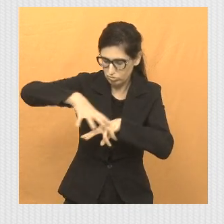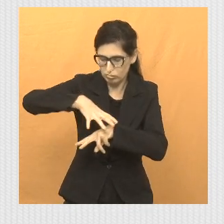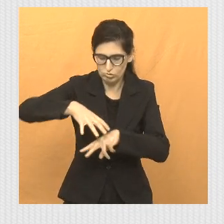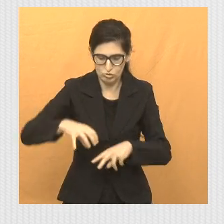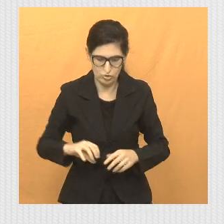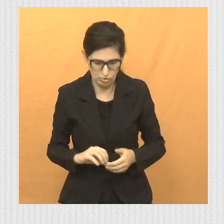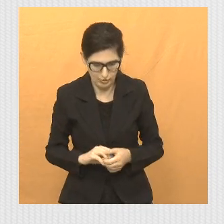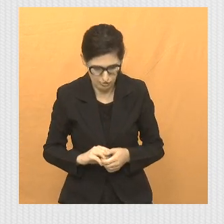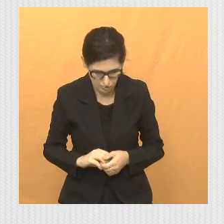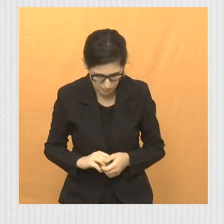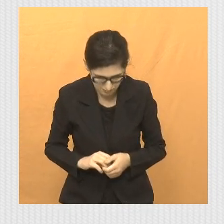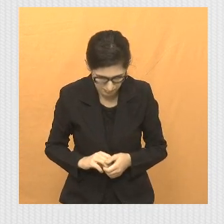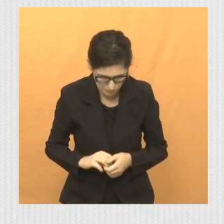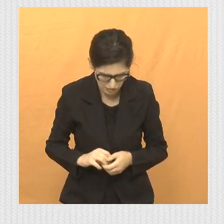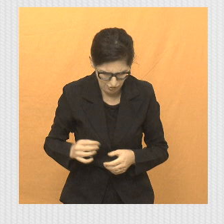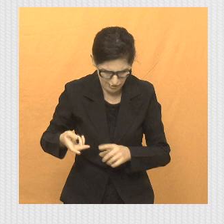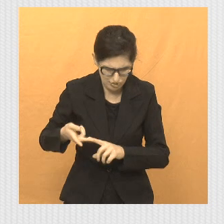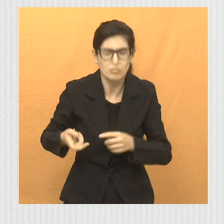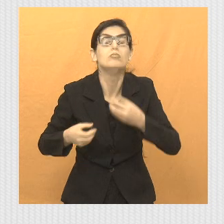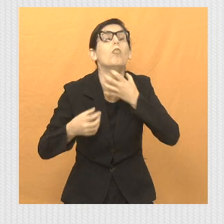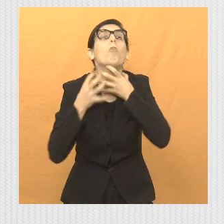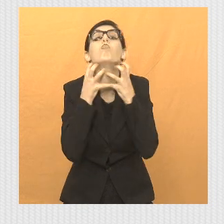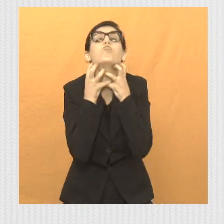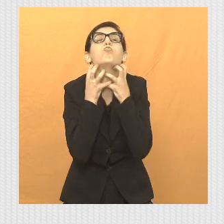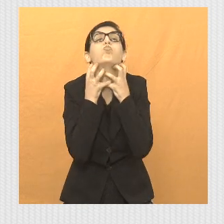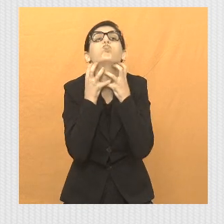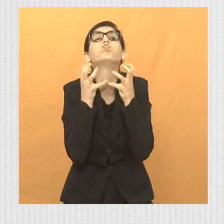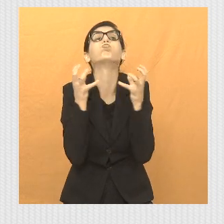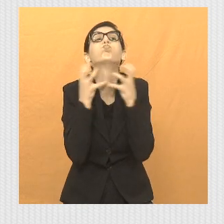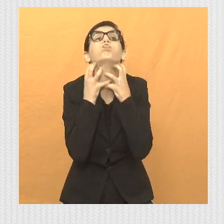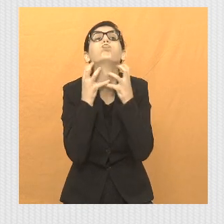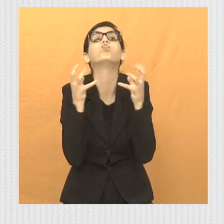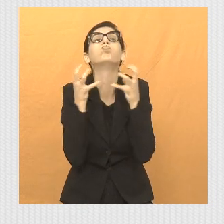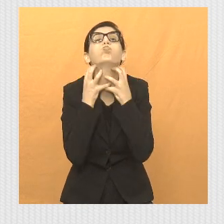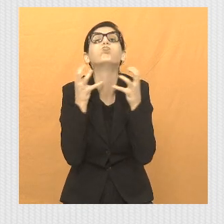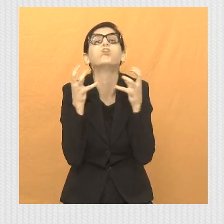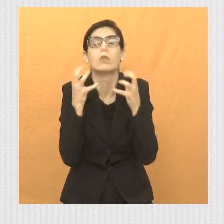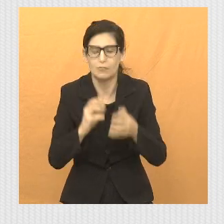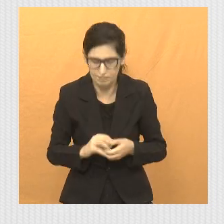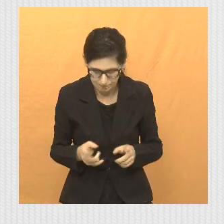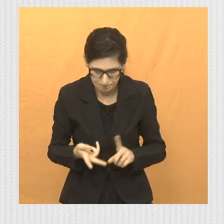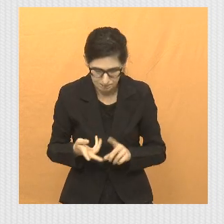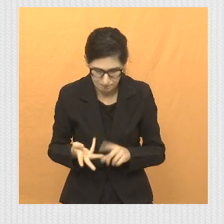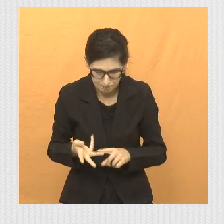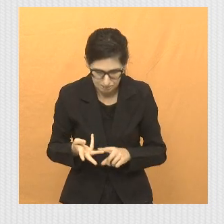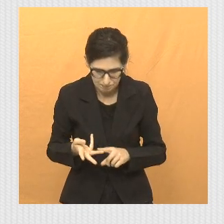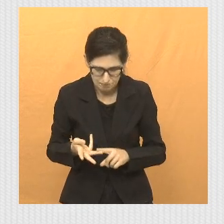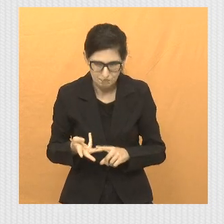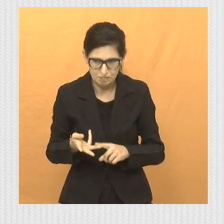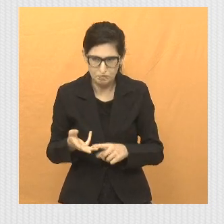tireoide, articulação e aparelho urinário, estudo urodinâmico e